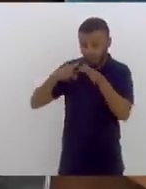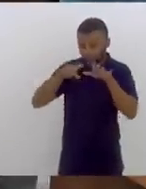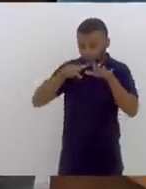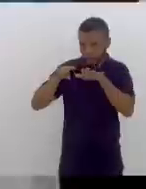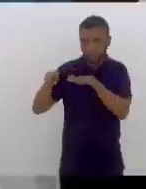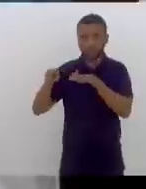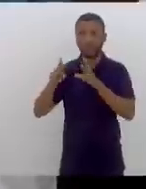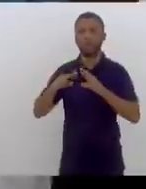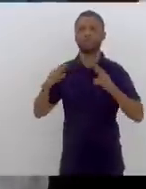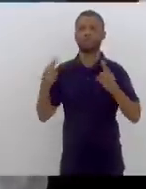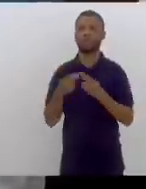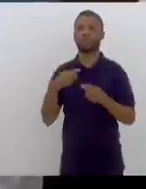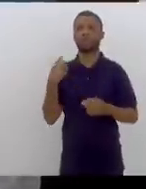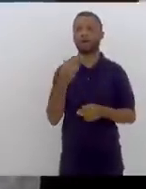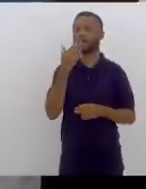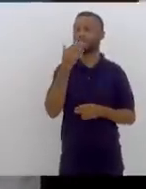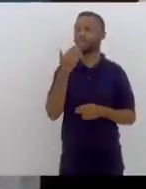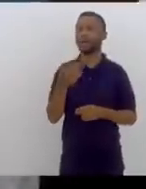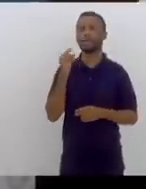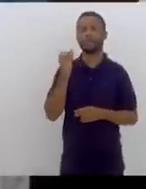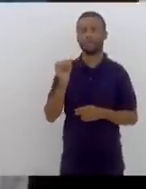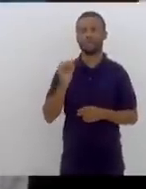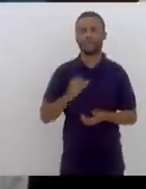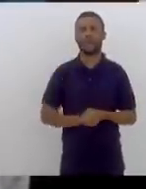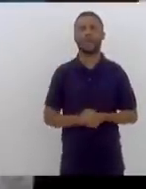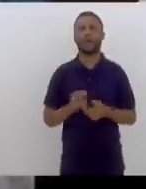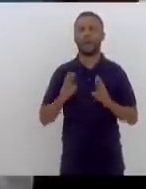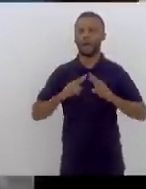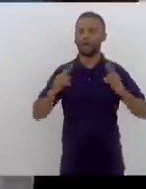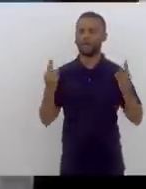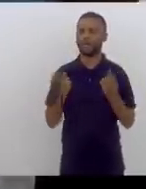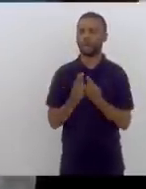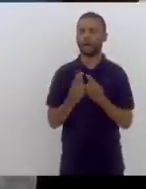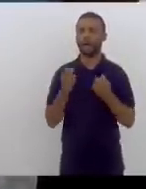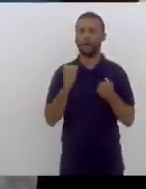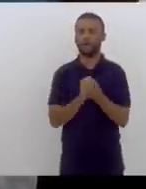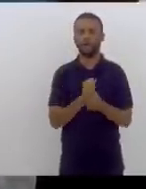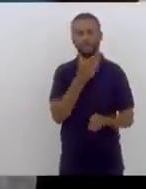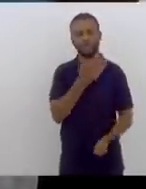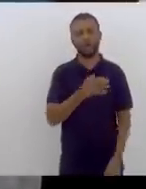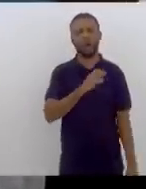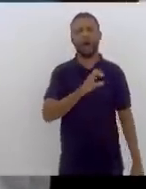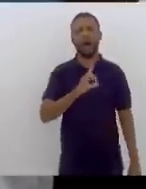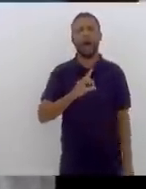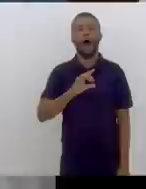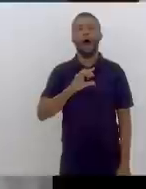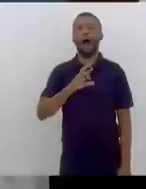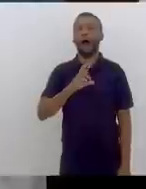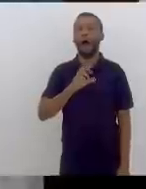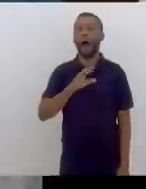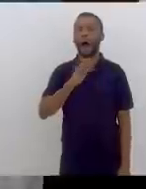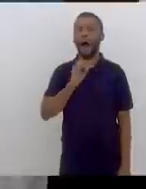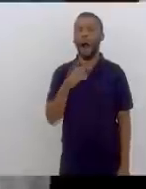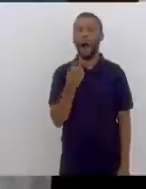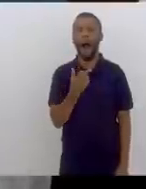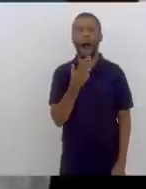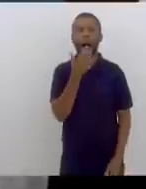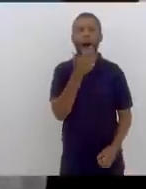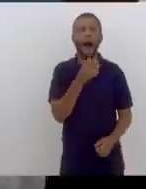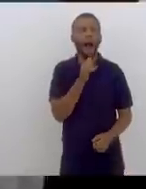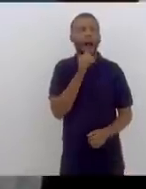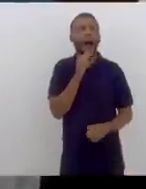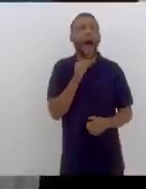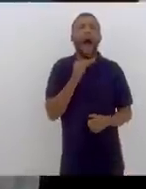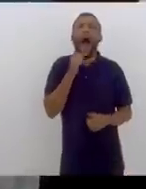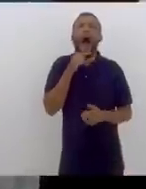é porque a gente pede Coronel a reunião com Coronel Renato vamos ir a gente inclusive infelizmente não